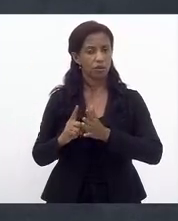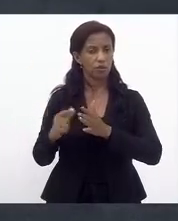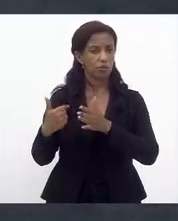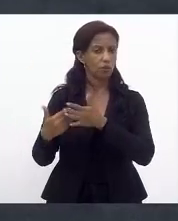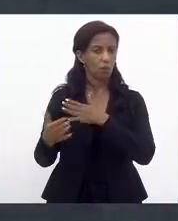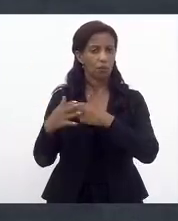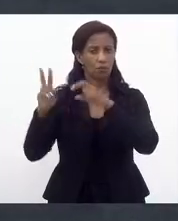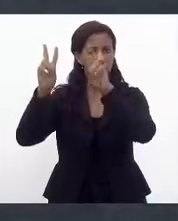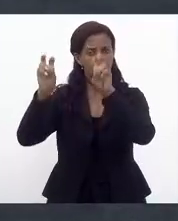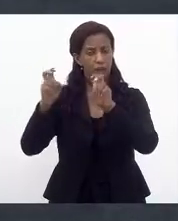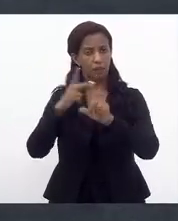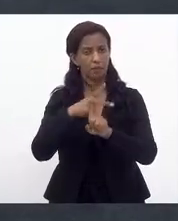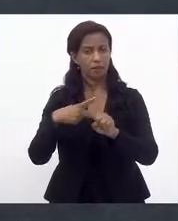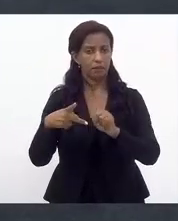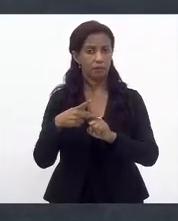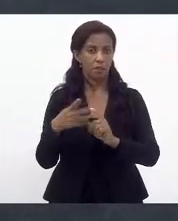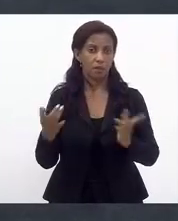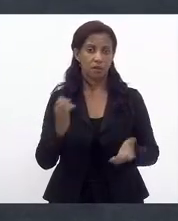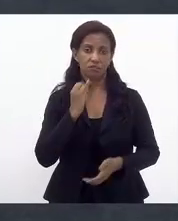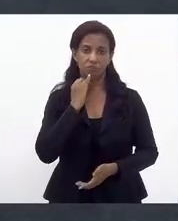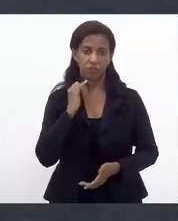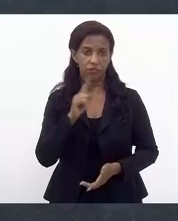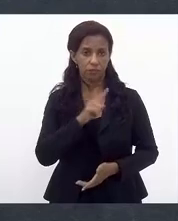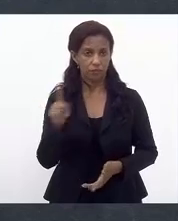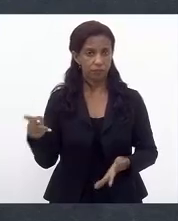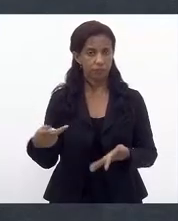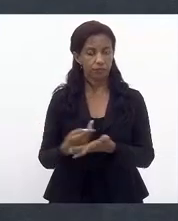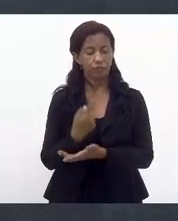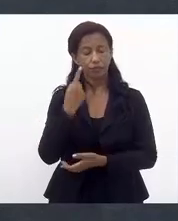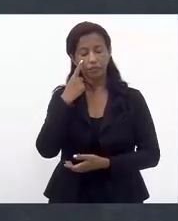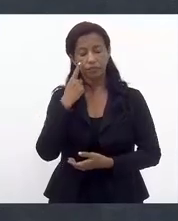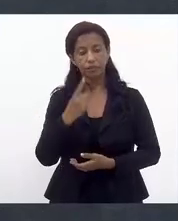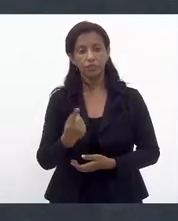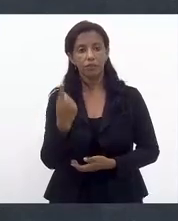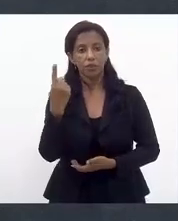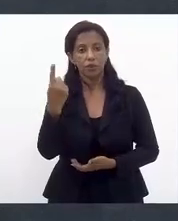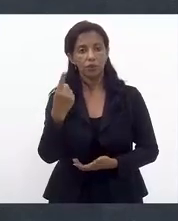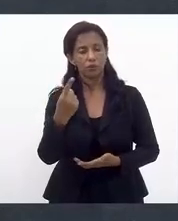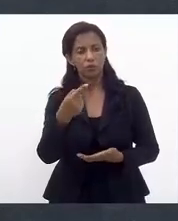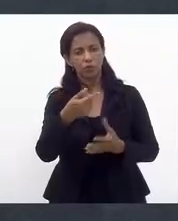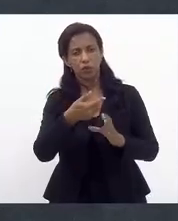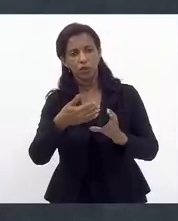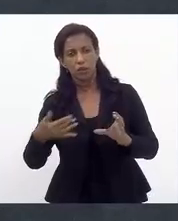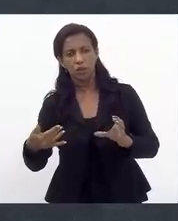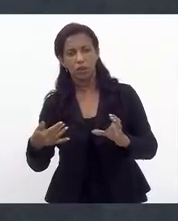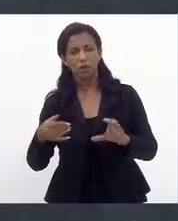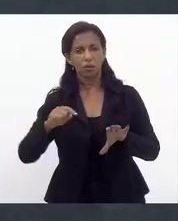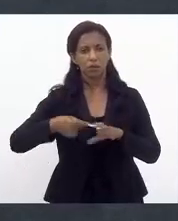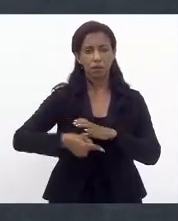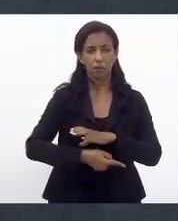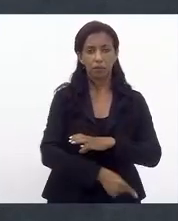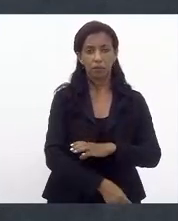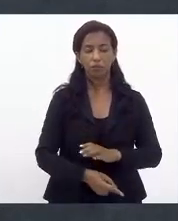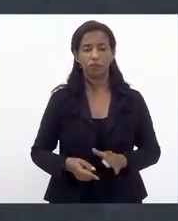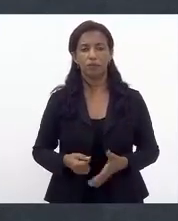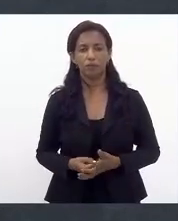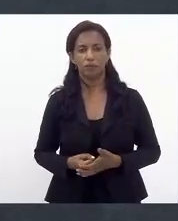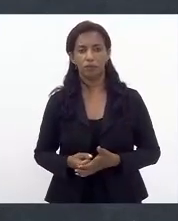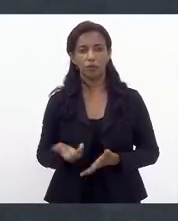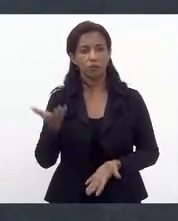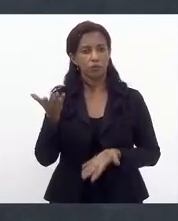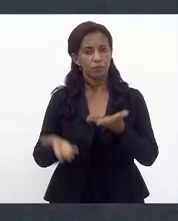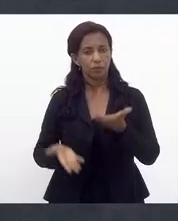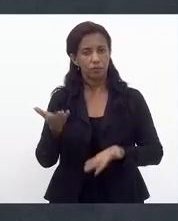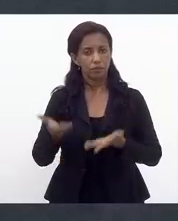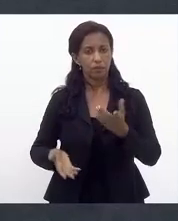da Previdência infelizmente não foi feito e a gente viu que um dos elementos que aprofundam permanentemente os